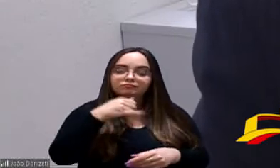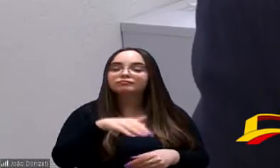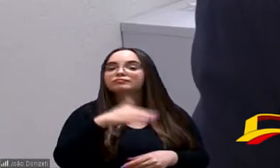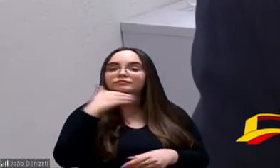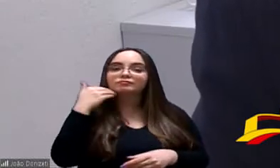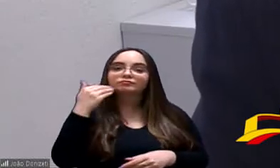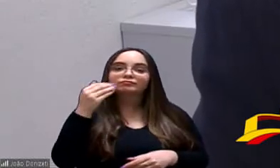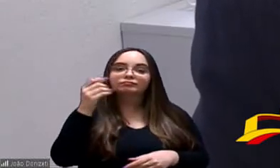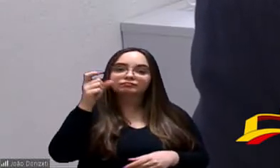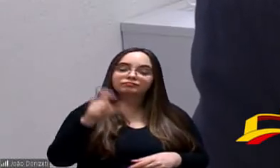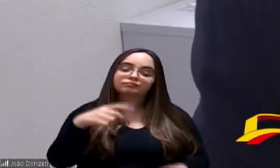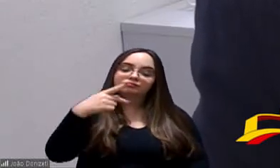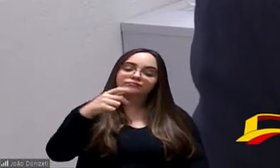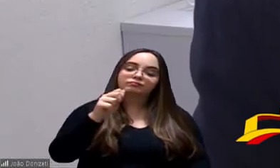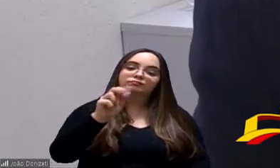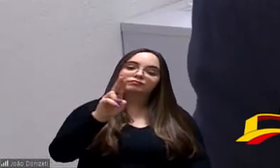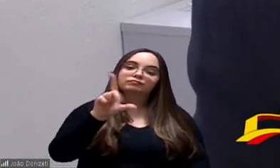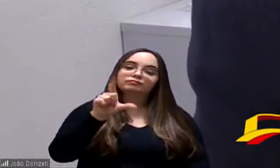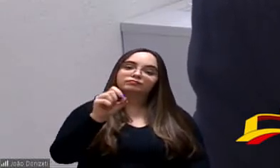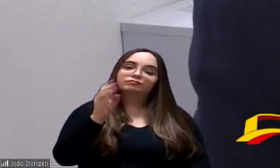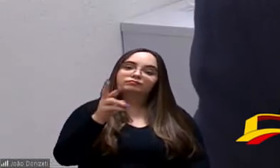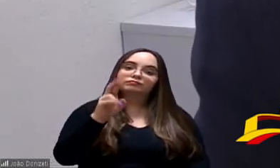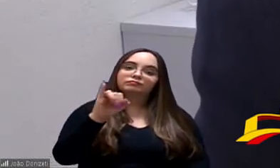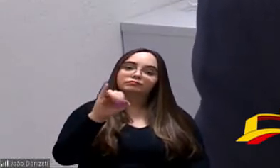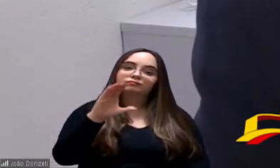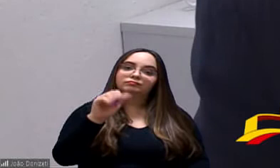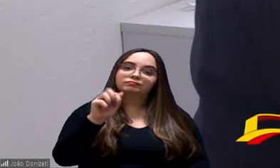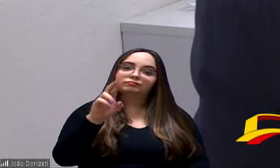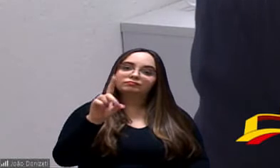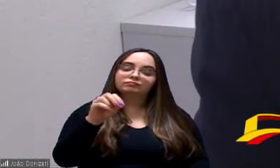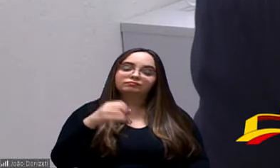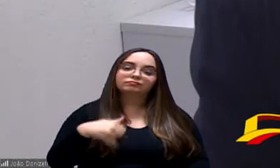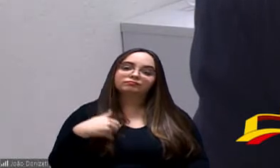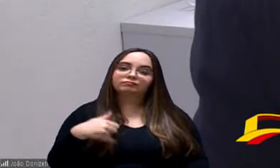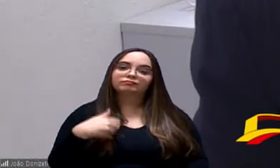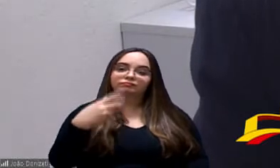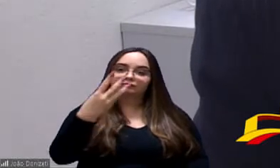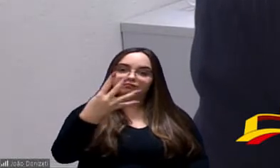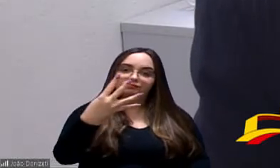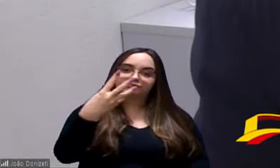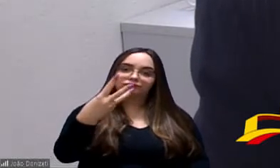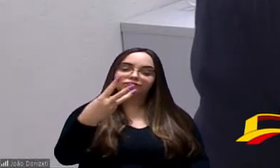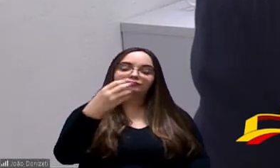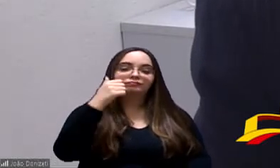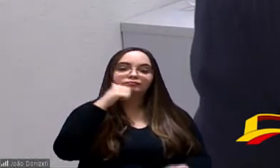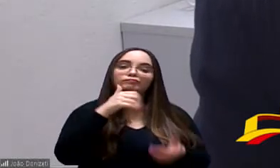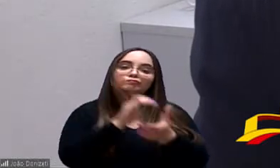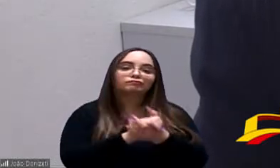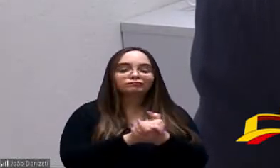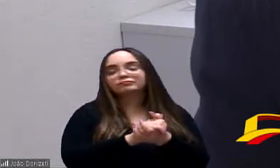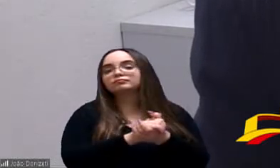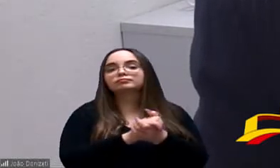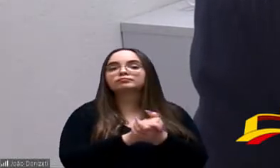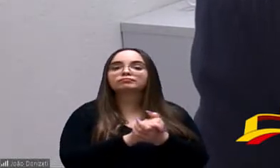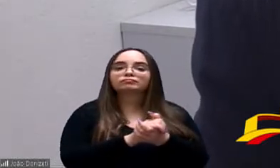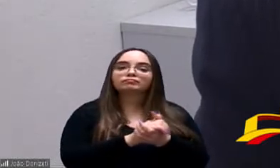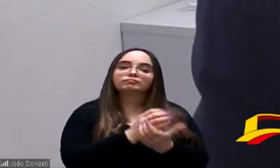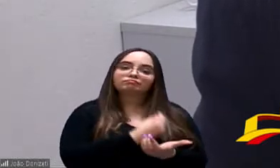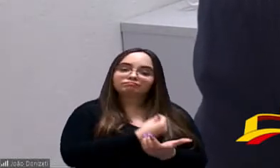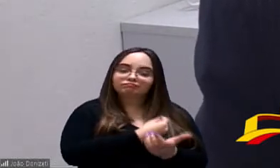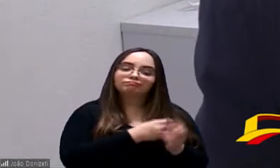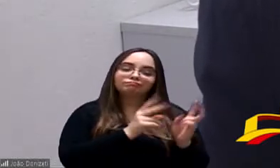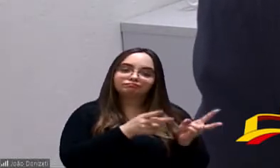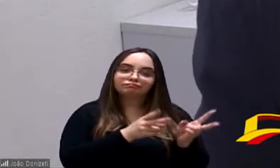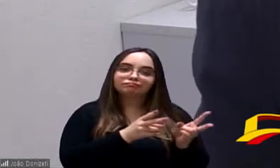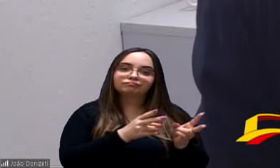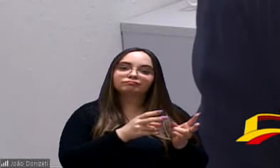falecimento de Paulo Ricardo Pontelupo, aos 43 anos de idade, deixando a esposa Lucimar Gonçalves Martins Lupo